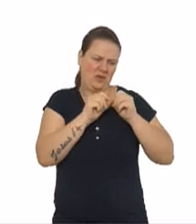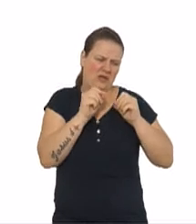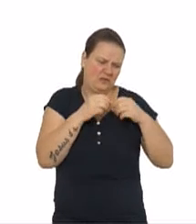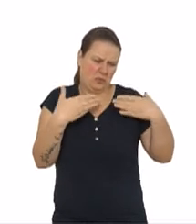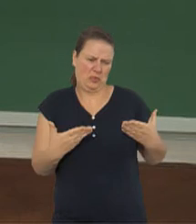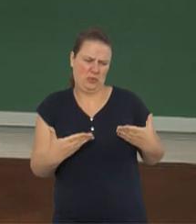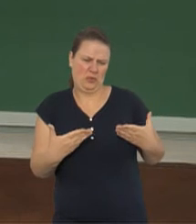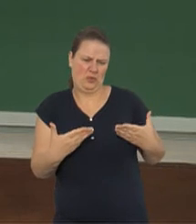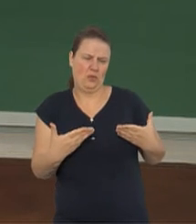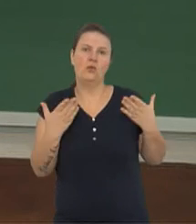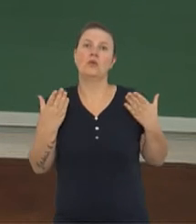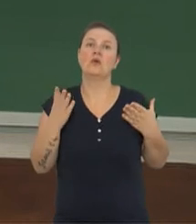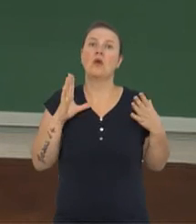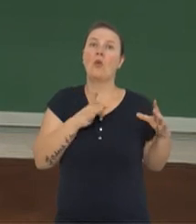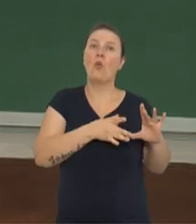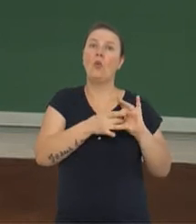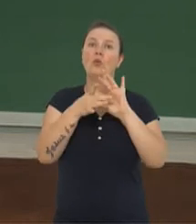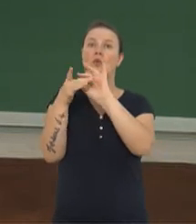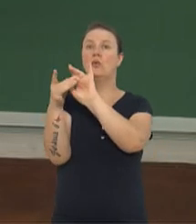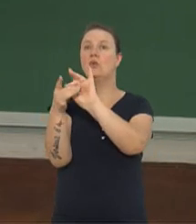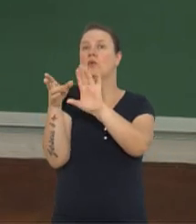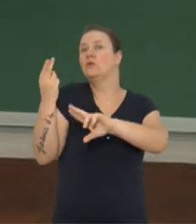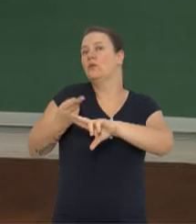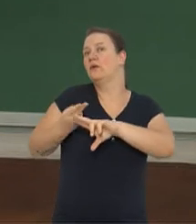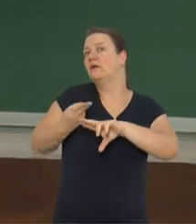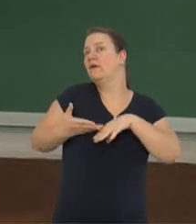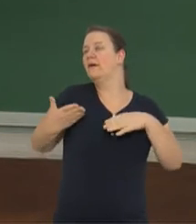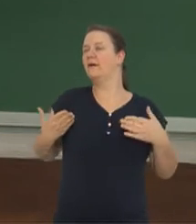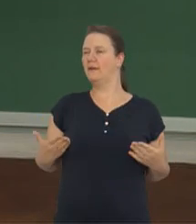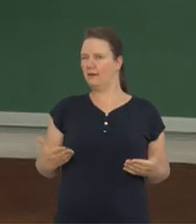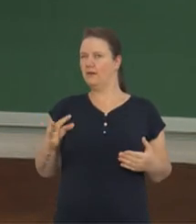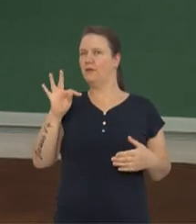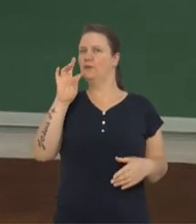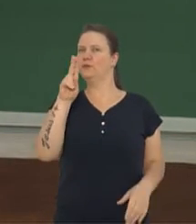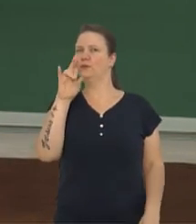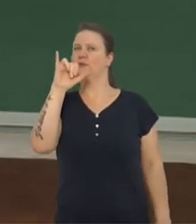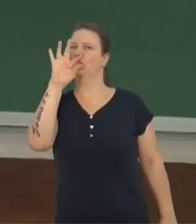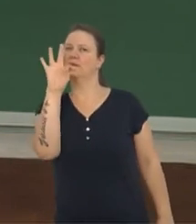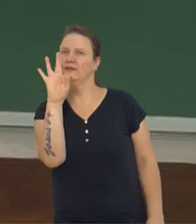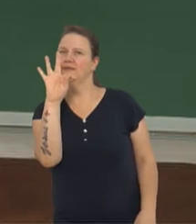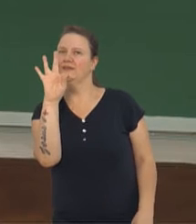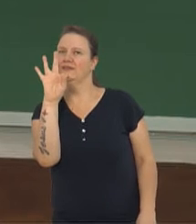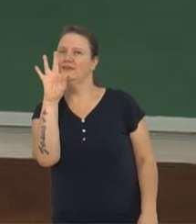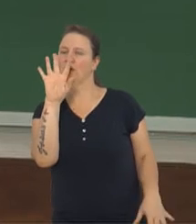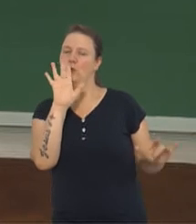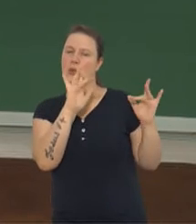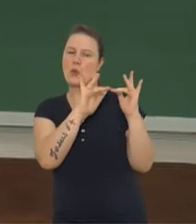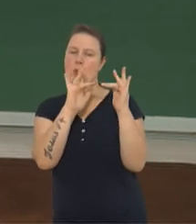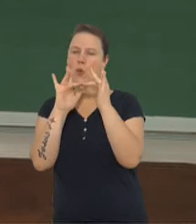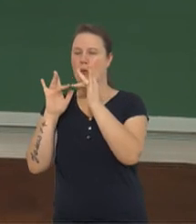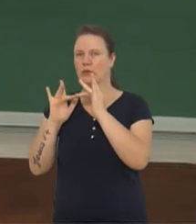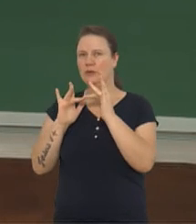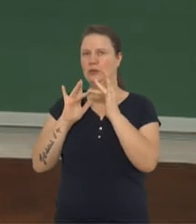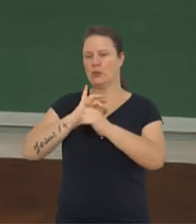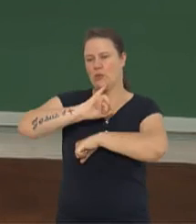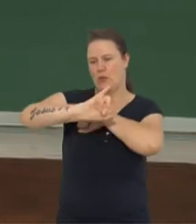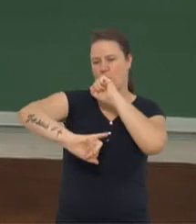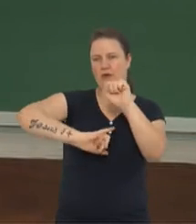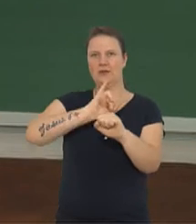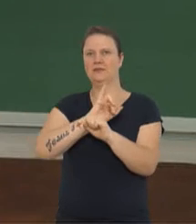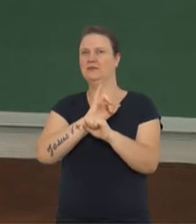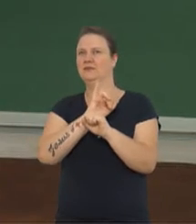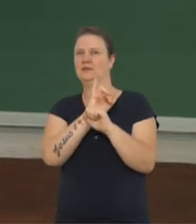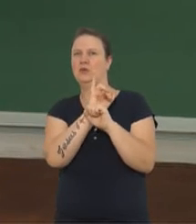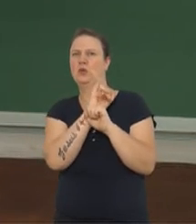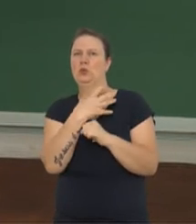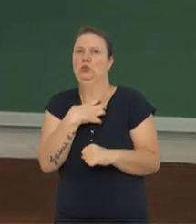do contexto de uso de vocês. Vocês que estão aí bastante, né, conectados à chamada cultura digital, não é mesmo? A